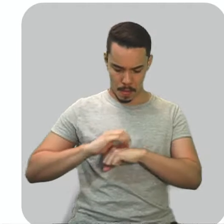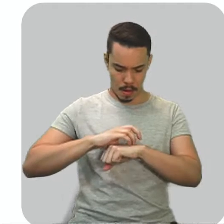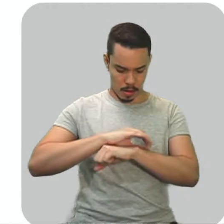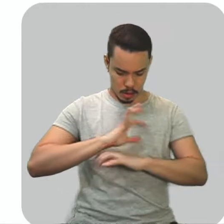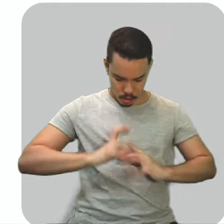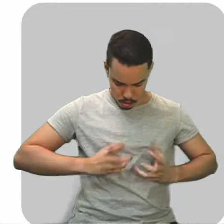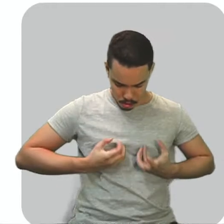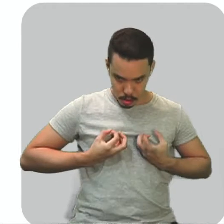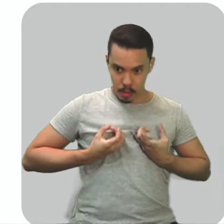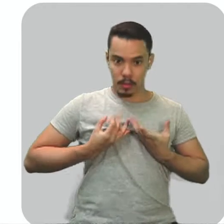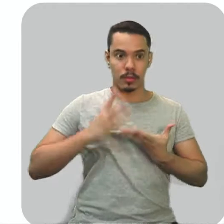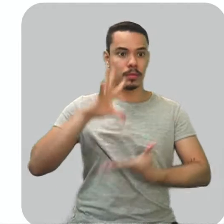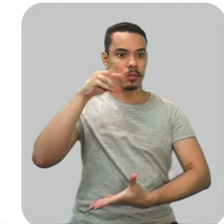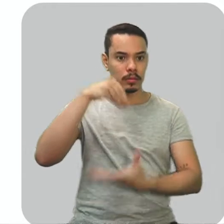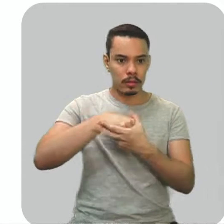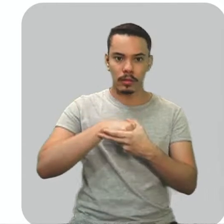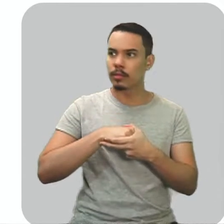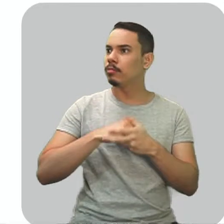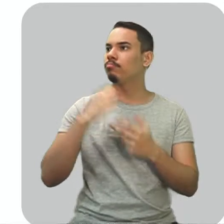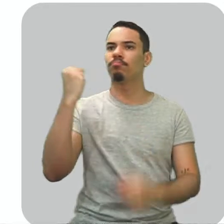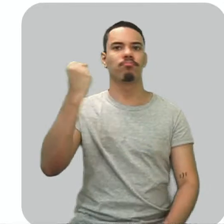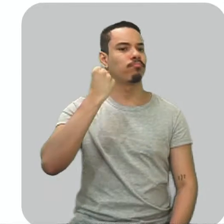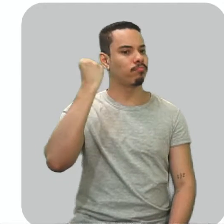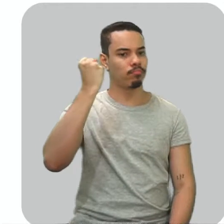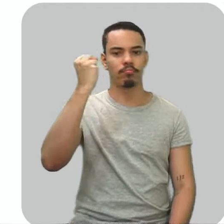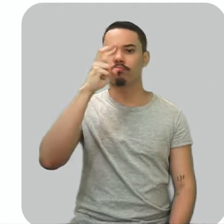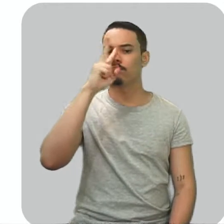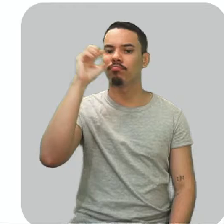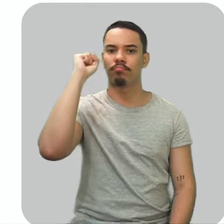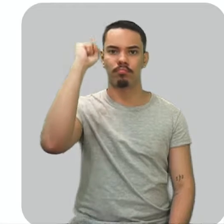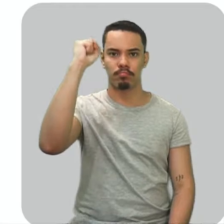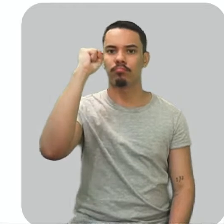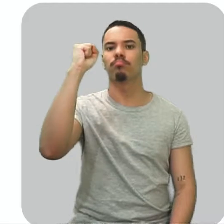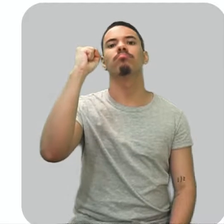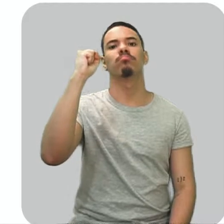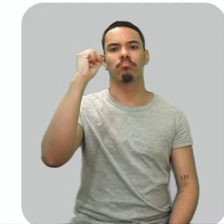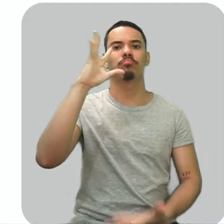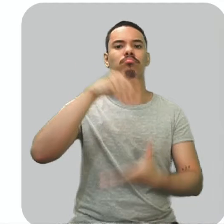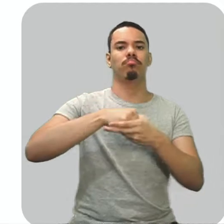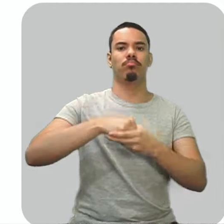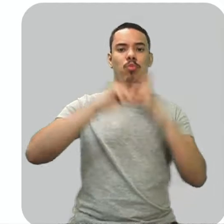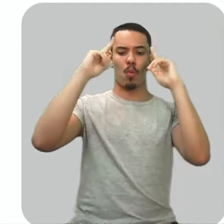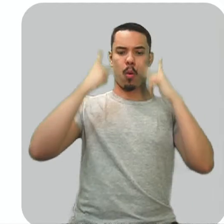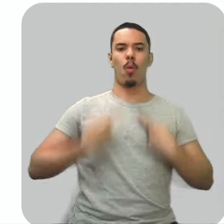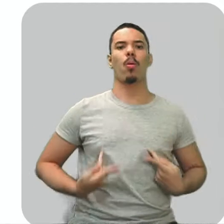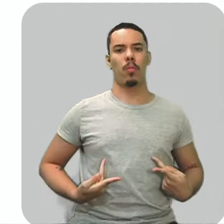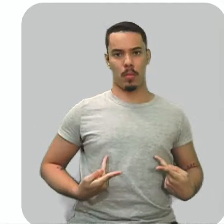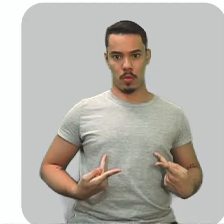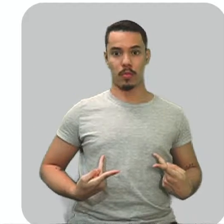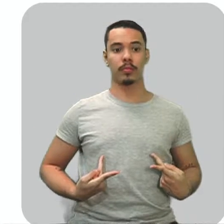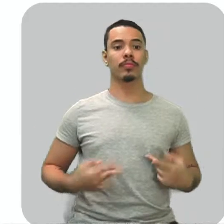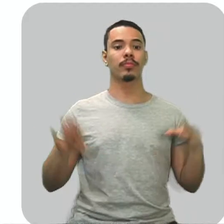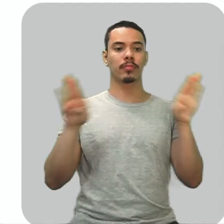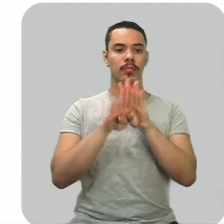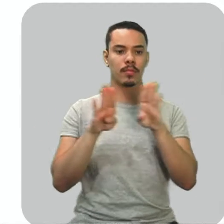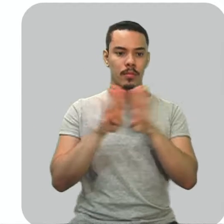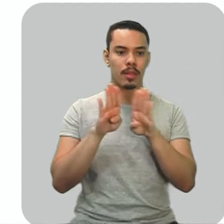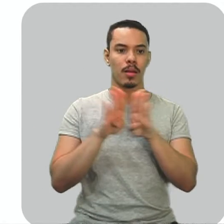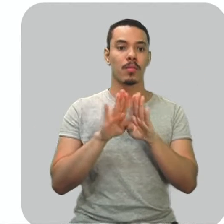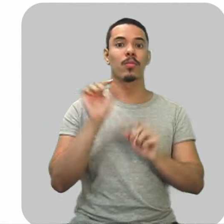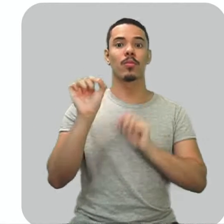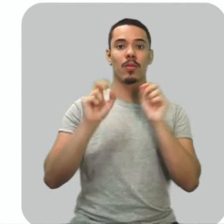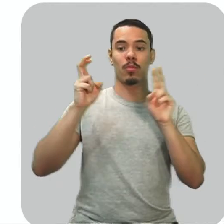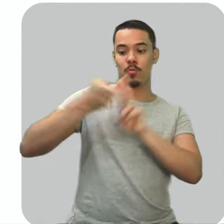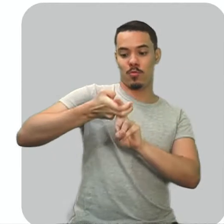bactérias extremamente resistente no corpo a lentidão do